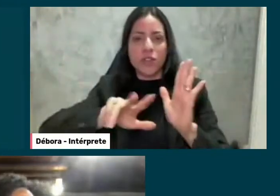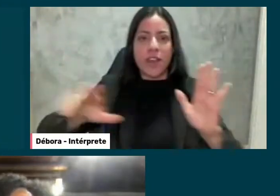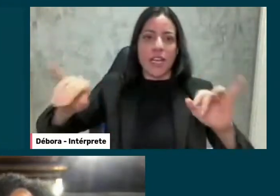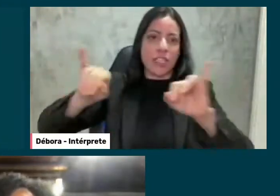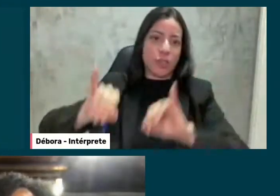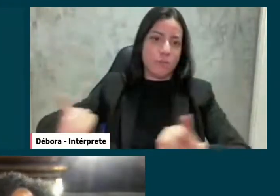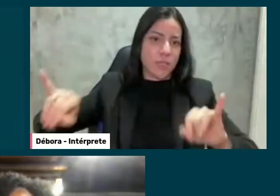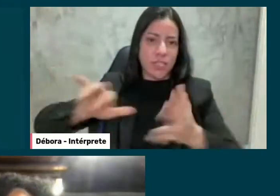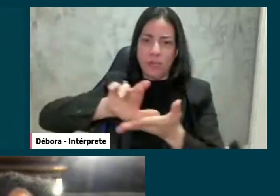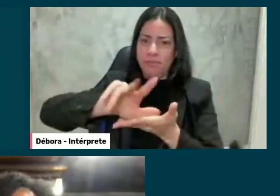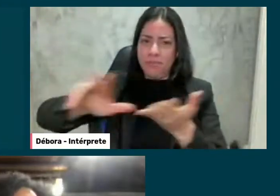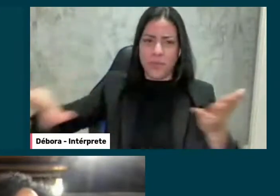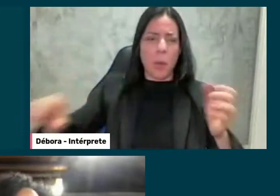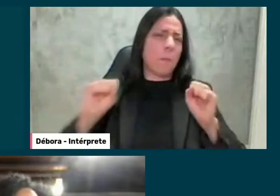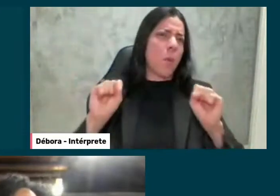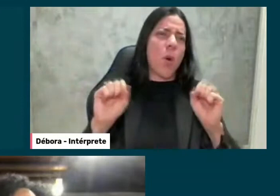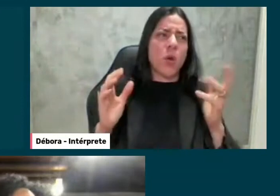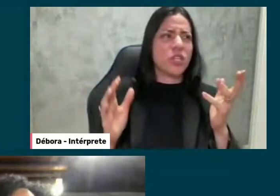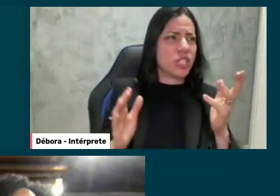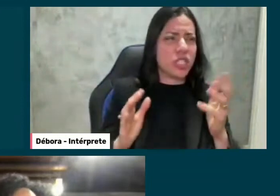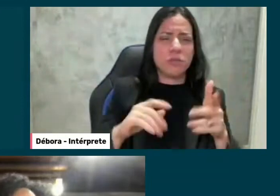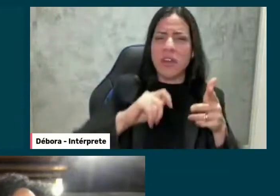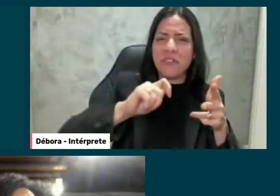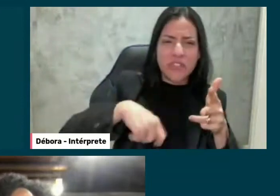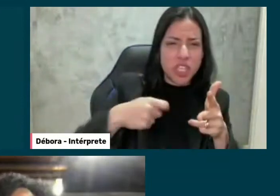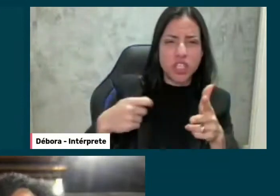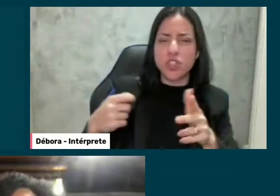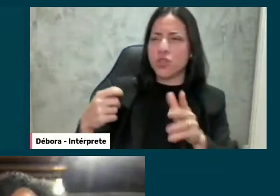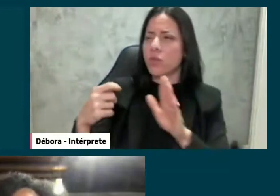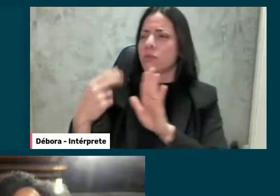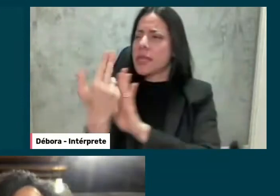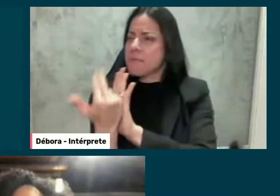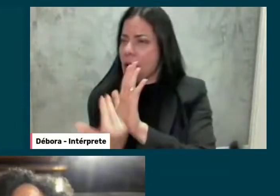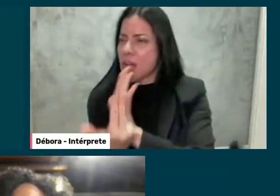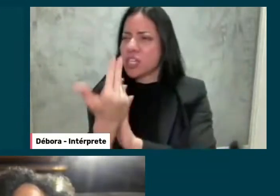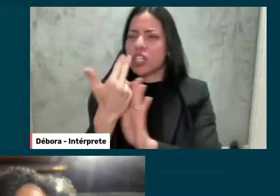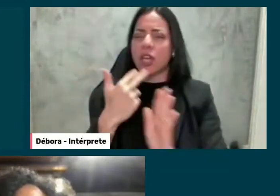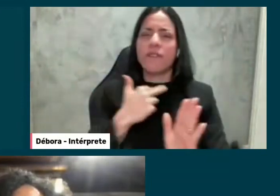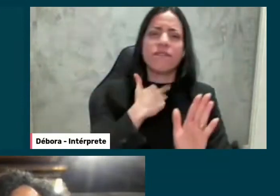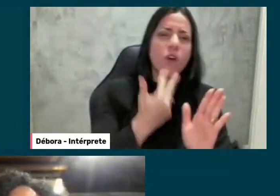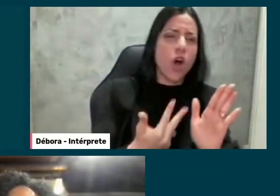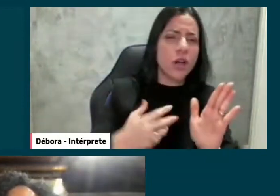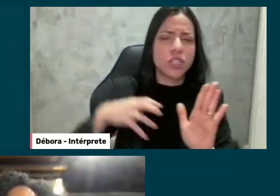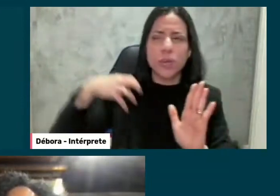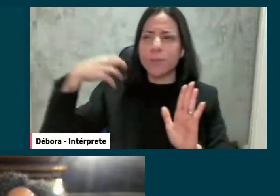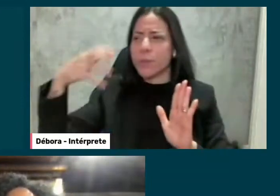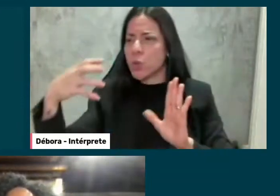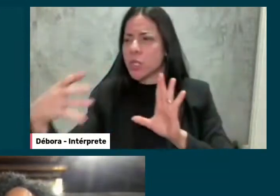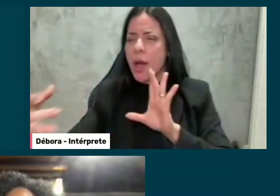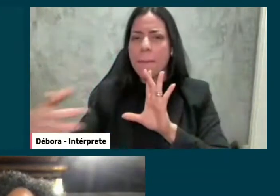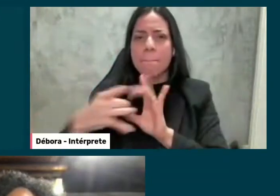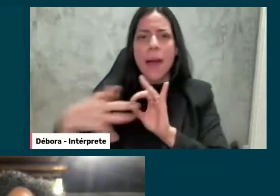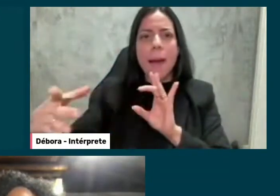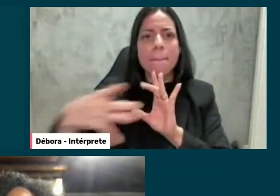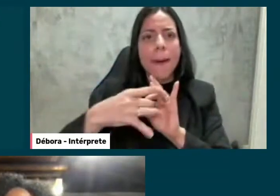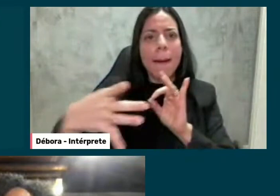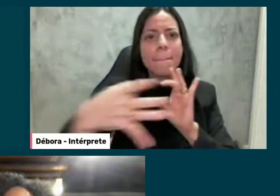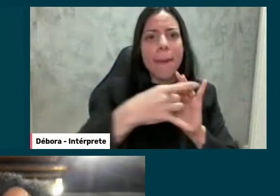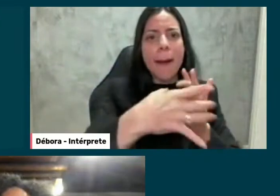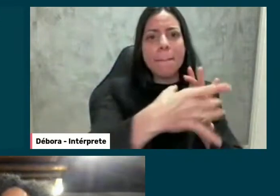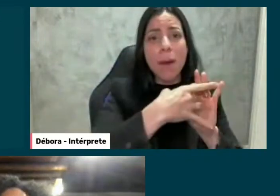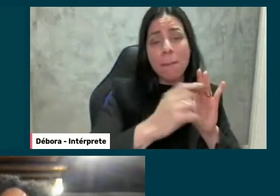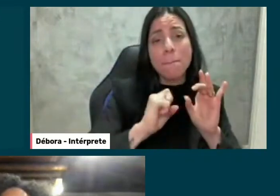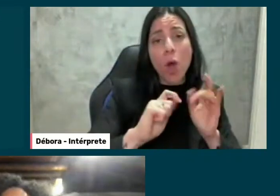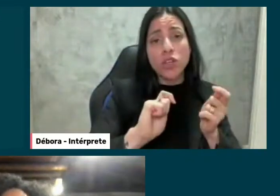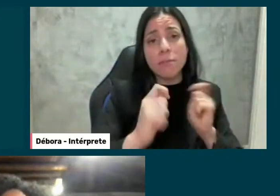texto, imagem, vídeo, texto, voz, música. A gente consegue fazer uma combinação que antes não era possível, né? A IA generativa